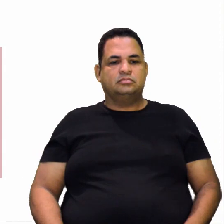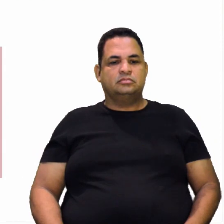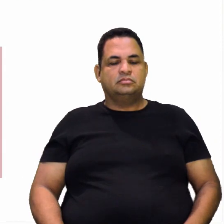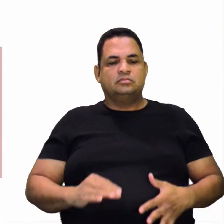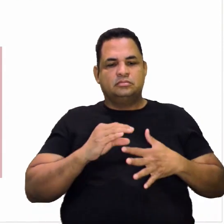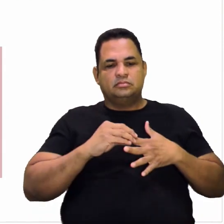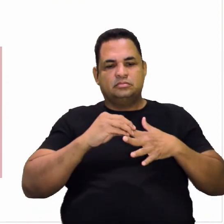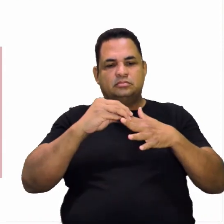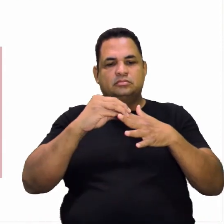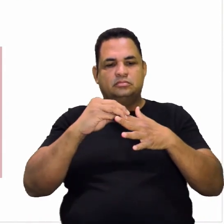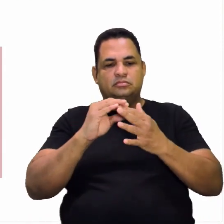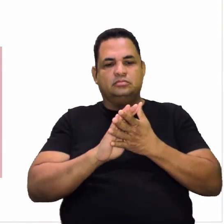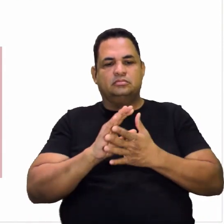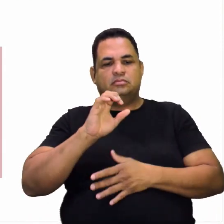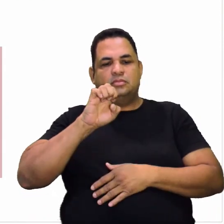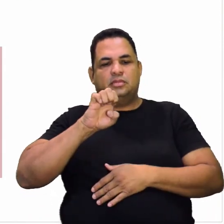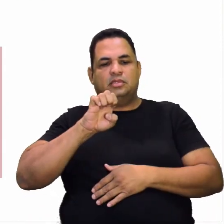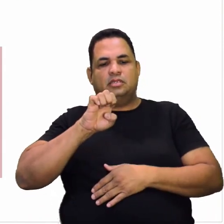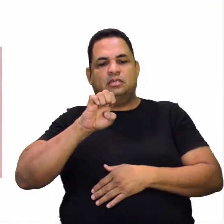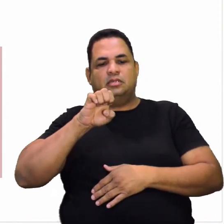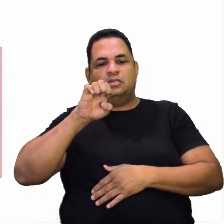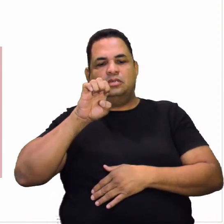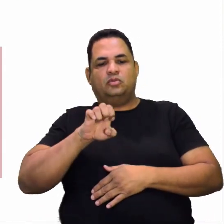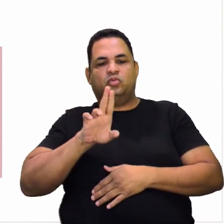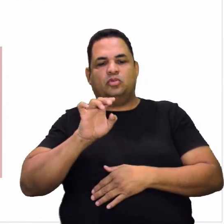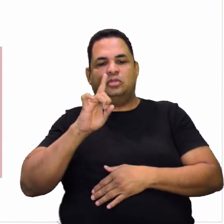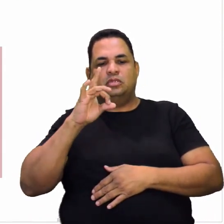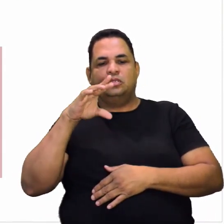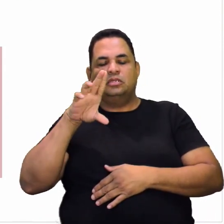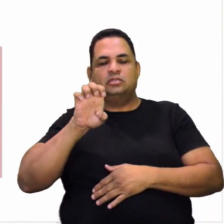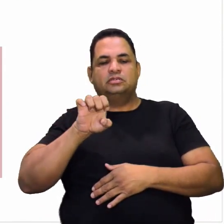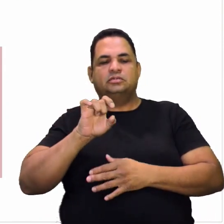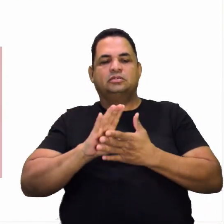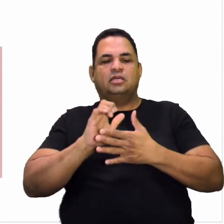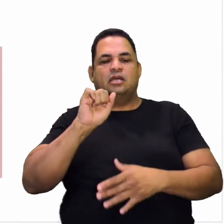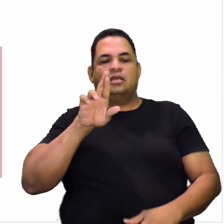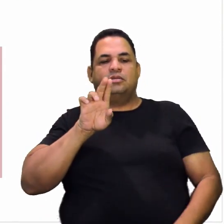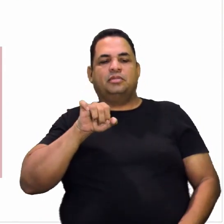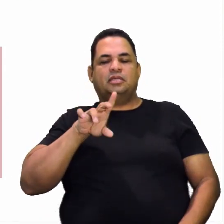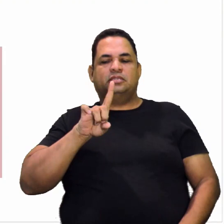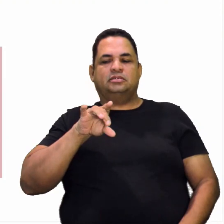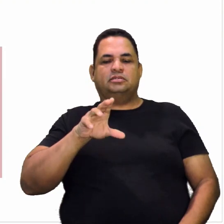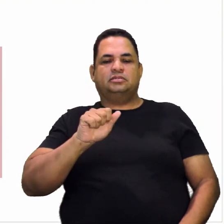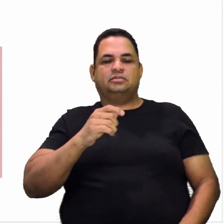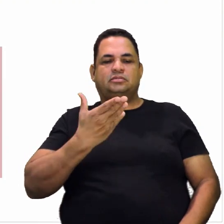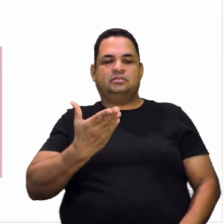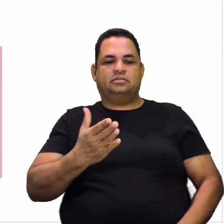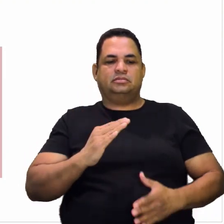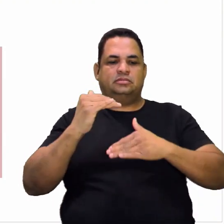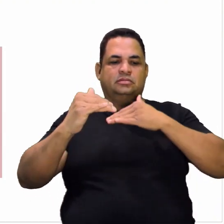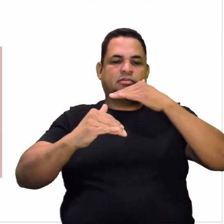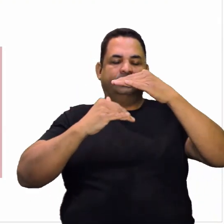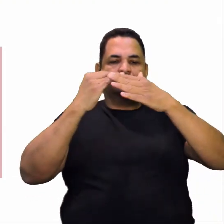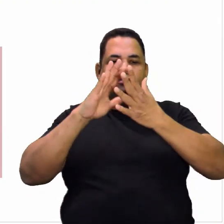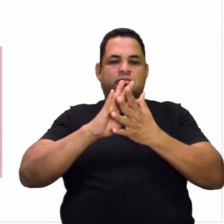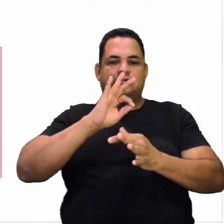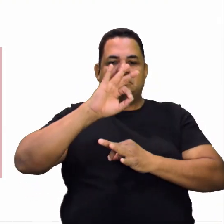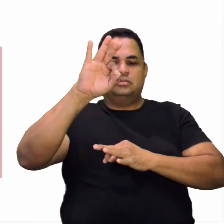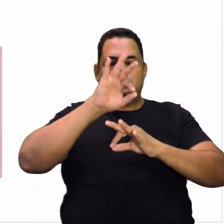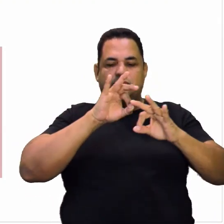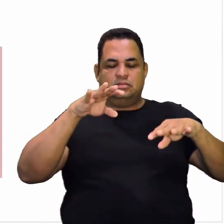sobressai aí Euclides e Arquimedes. E eles irão desenvolver a